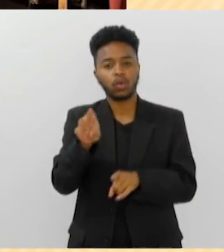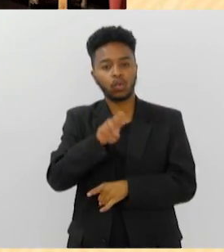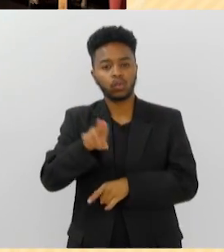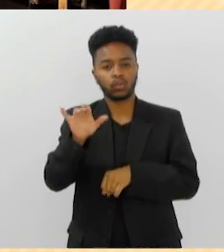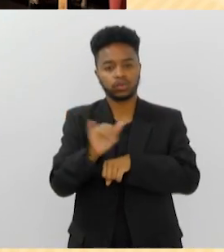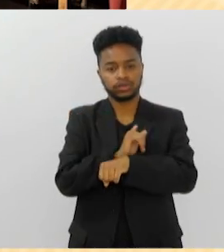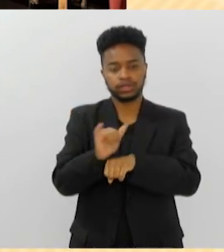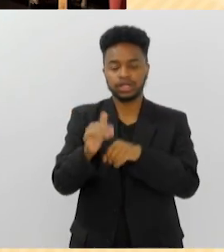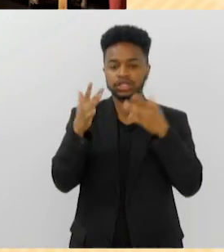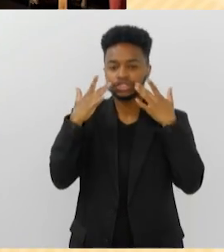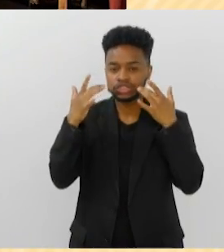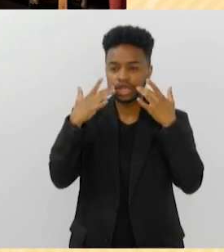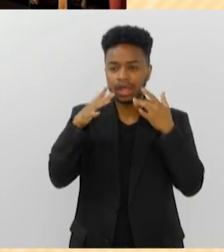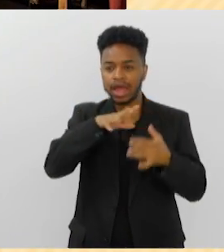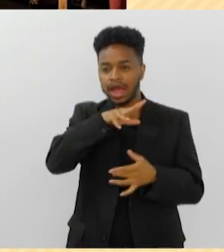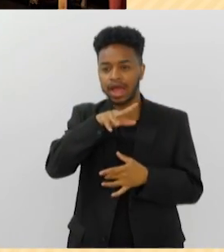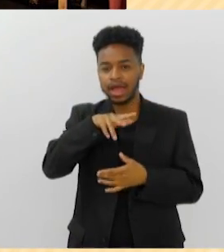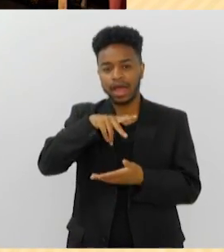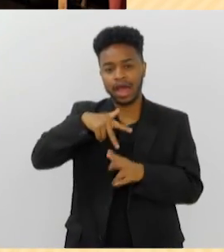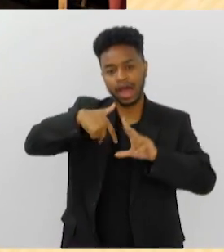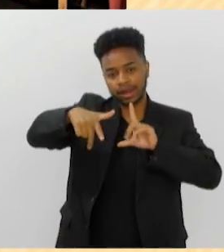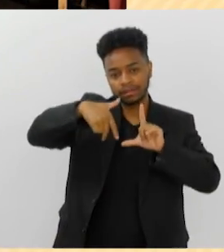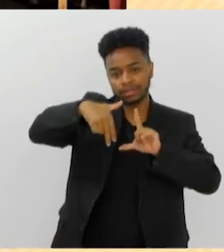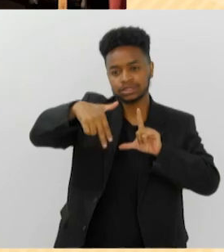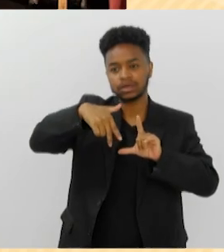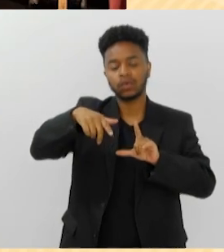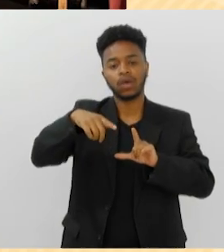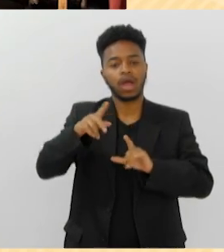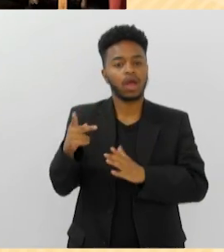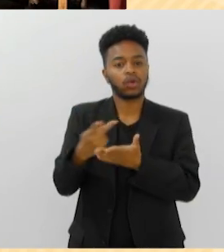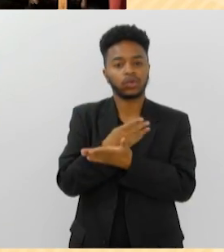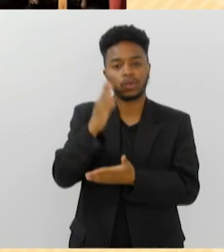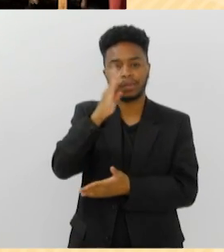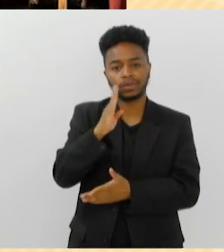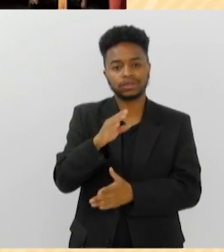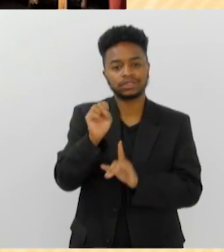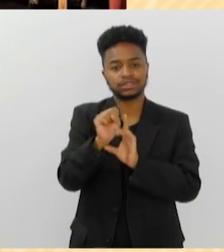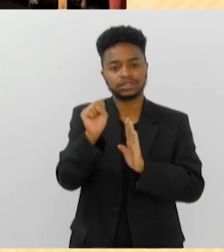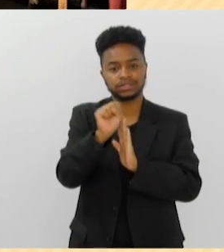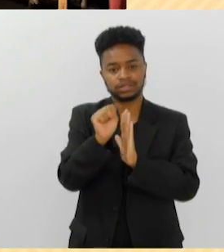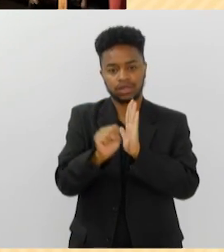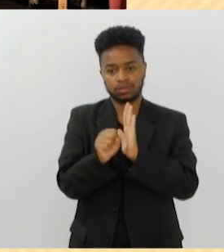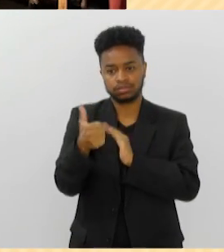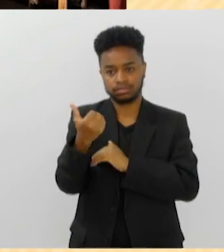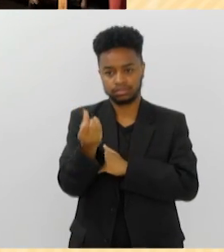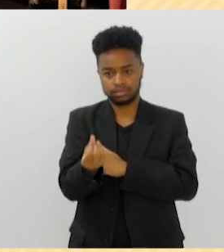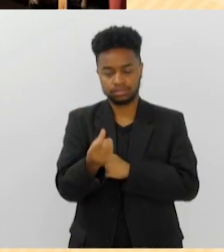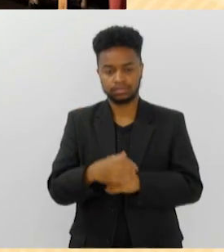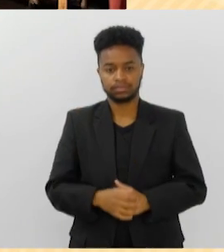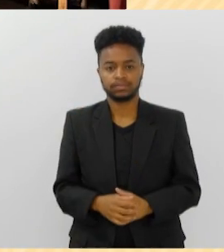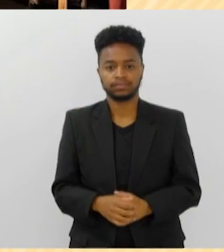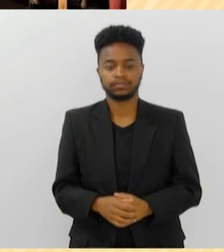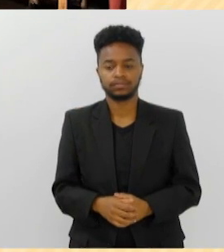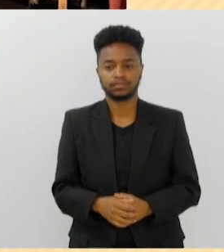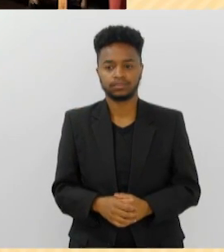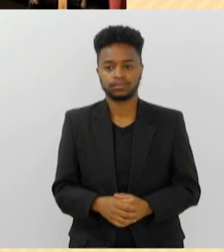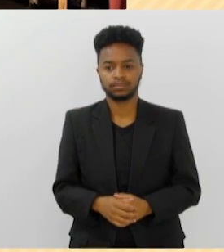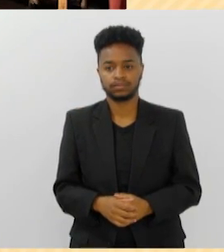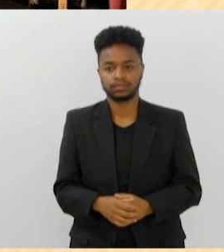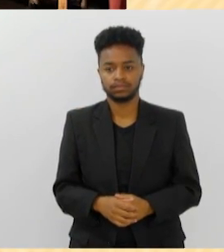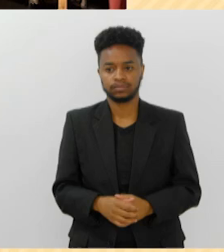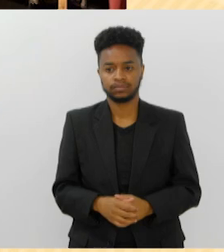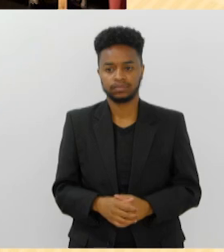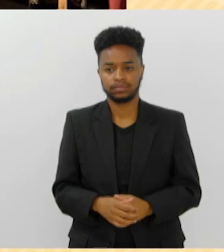recursos do teatro de animação, a trama se passa no Brasil do século XVI. Foi um estrondo, todo mundo veio, foi